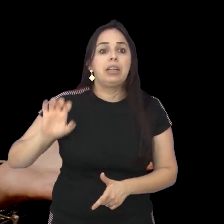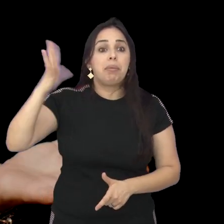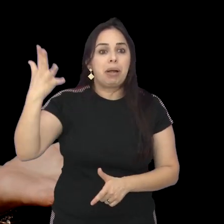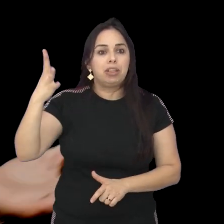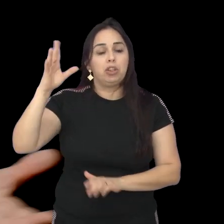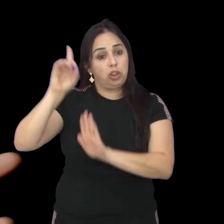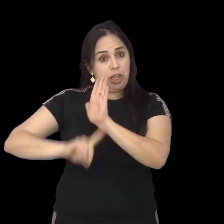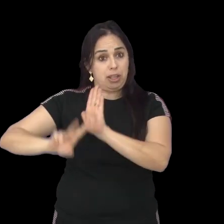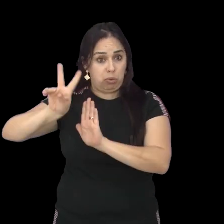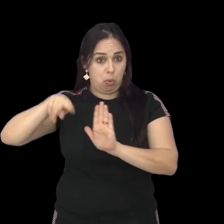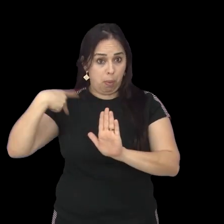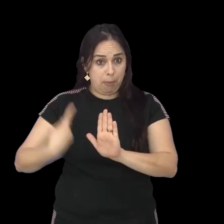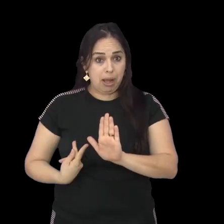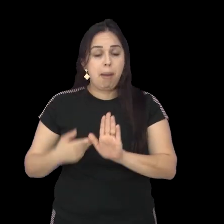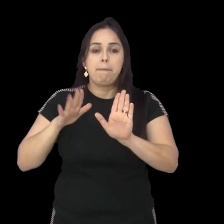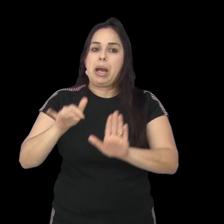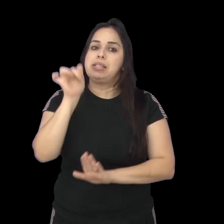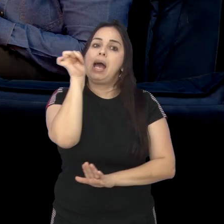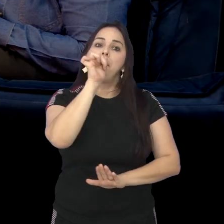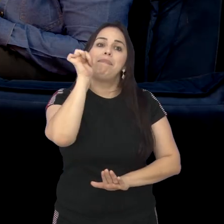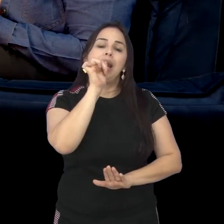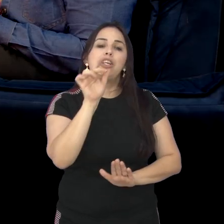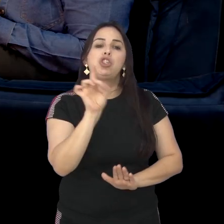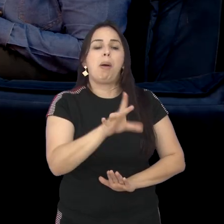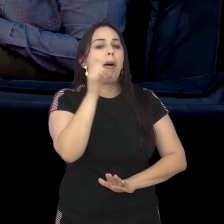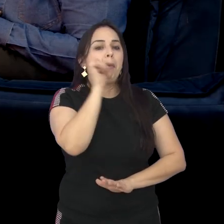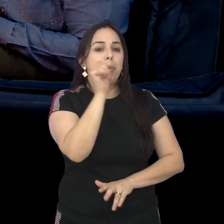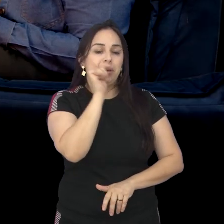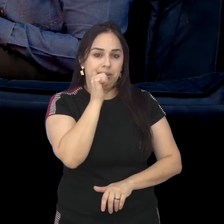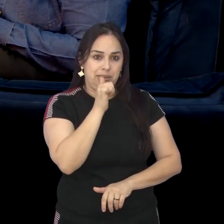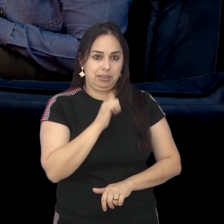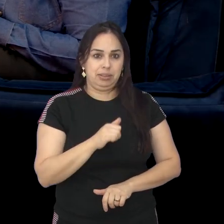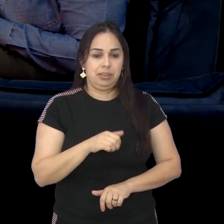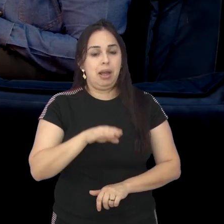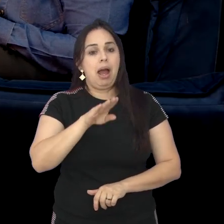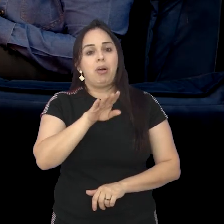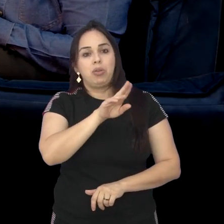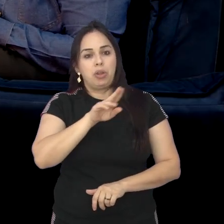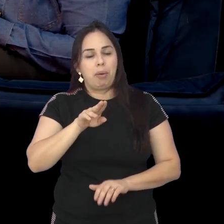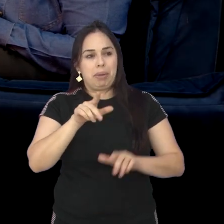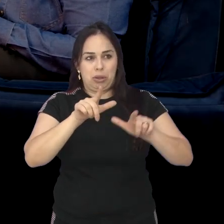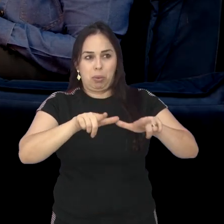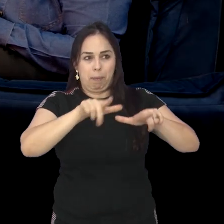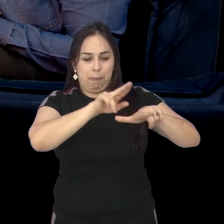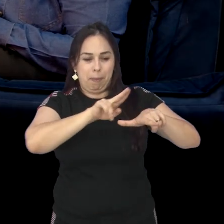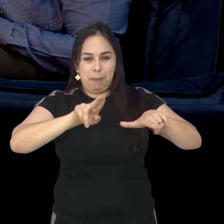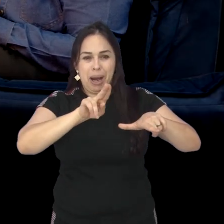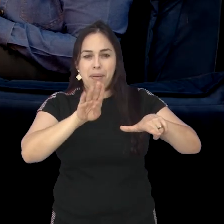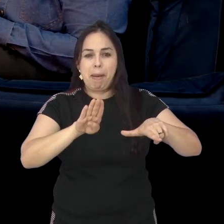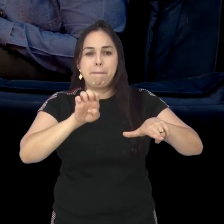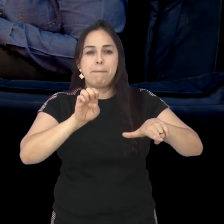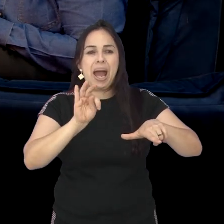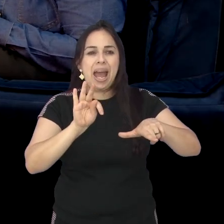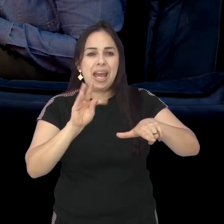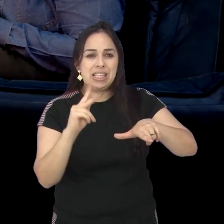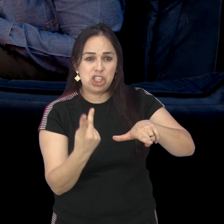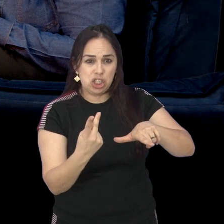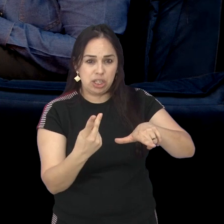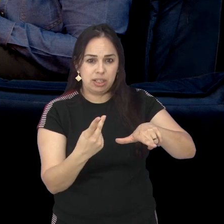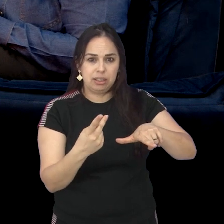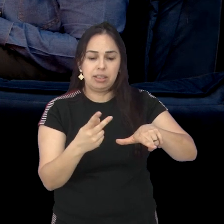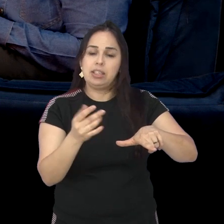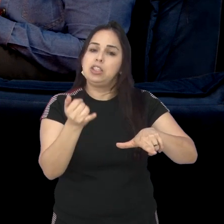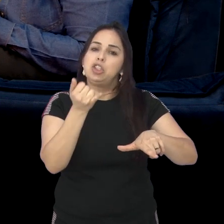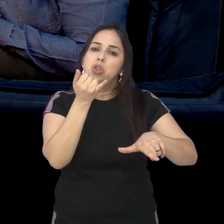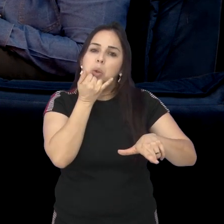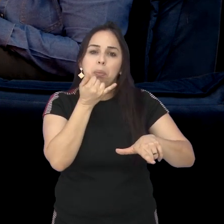de direitos humanos, mas são femininos. Né? A Beth Lobo mesmo, eu não vou lembrar porque vou dar desculpa do